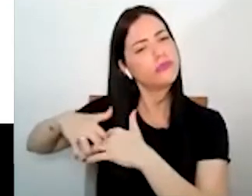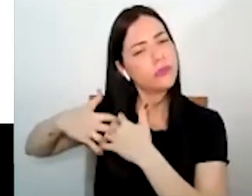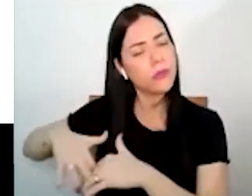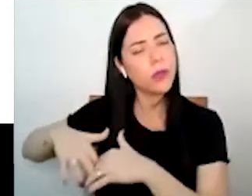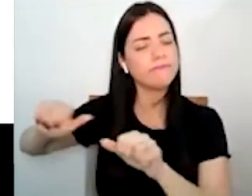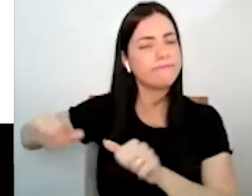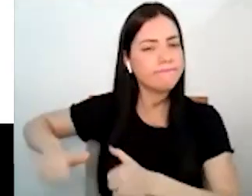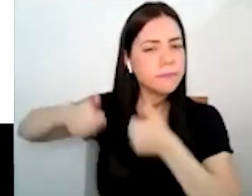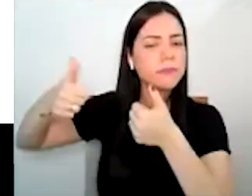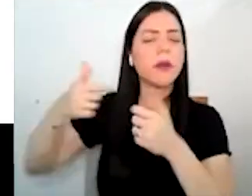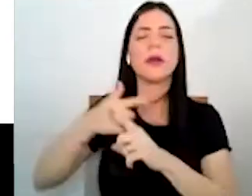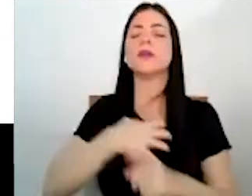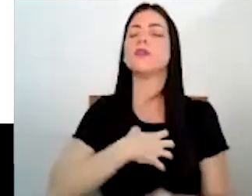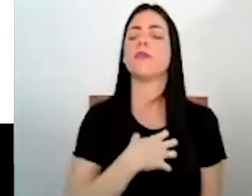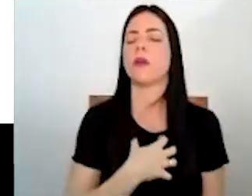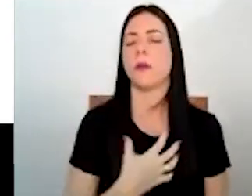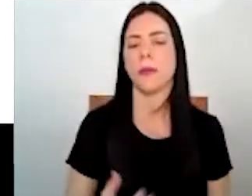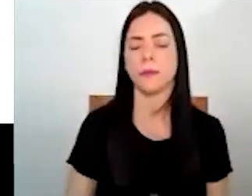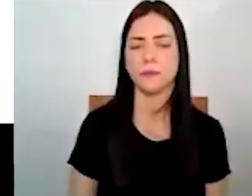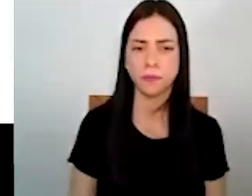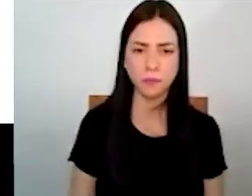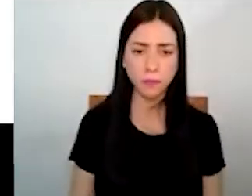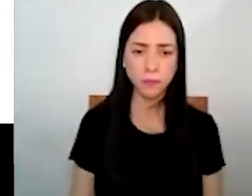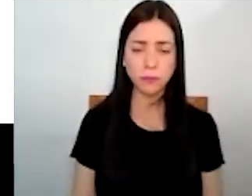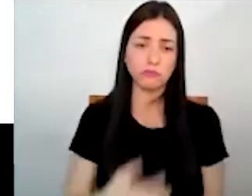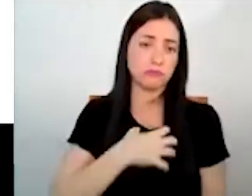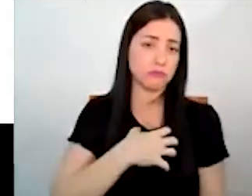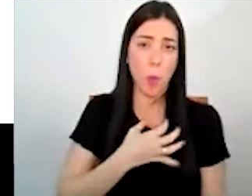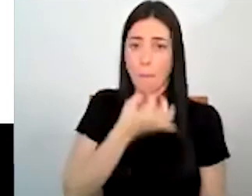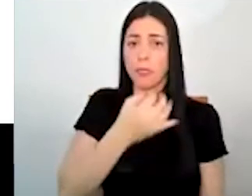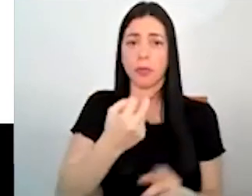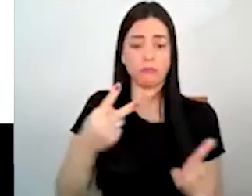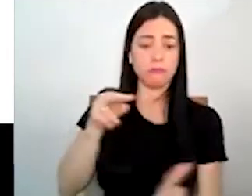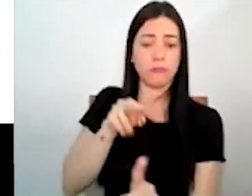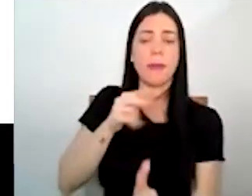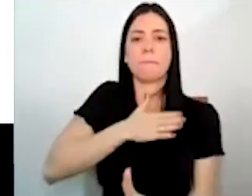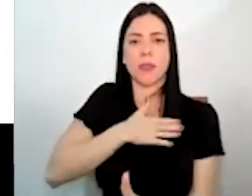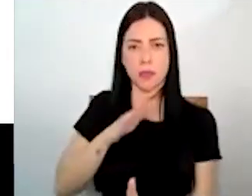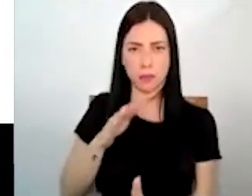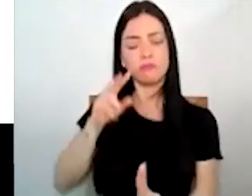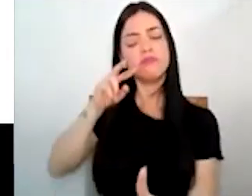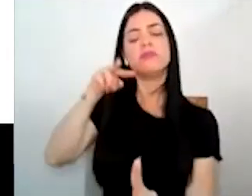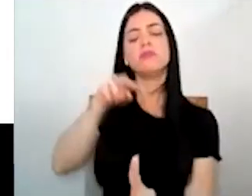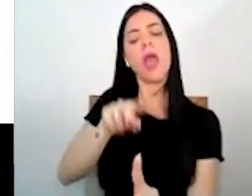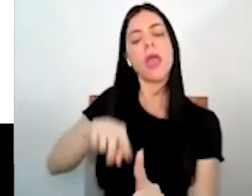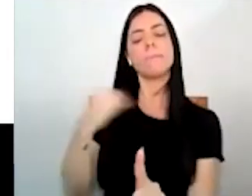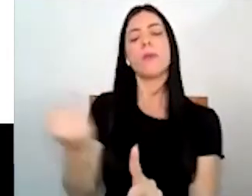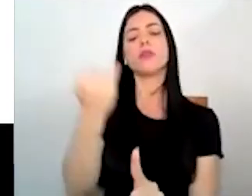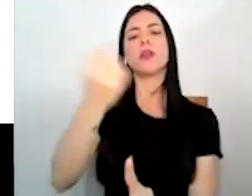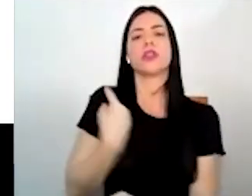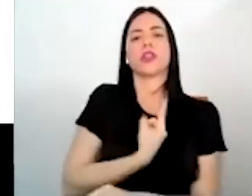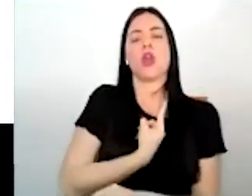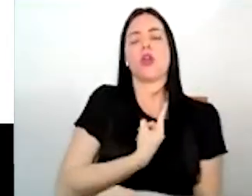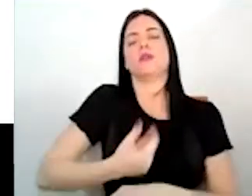de uma maneira muito particular minha de enxergar o que é importante dentro da nossa profissão e do